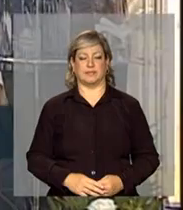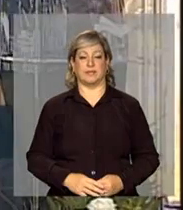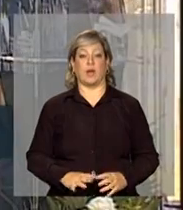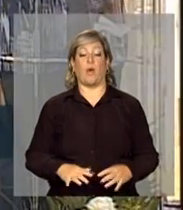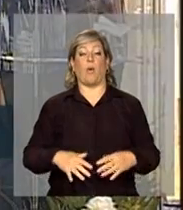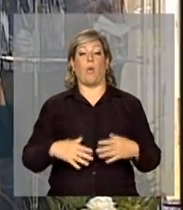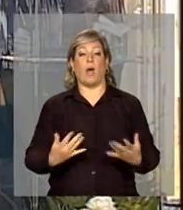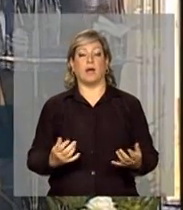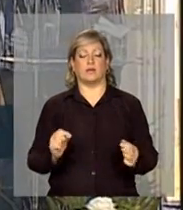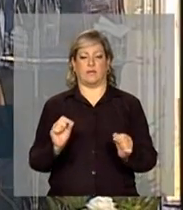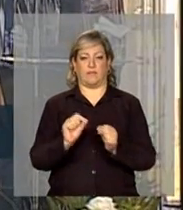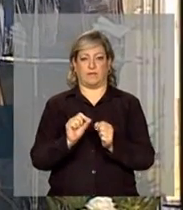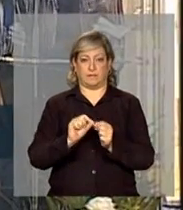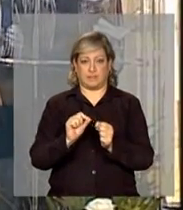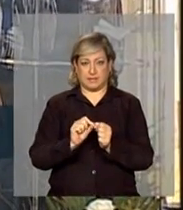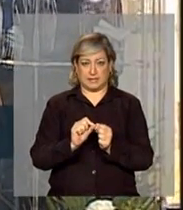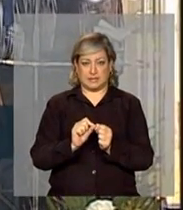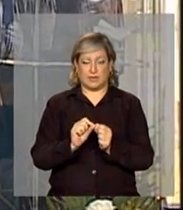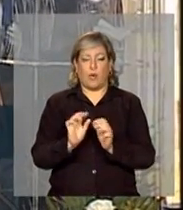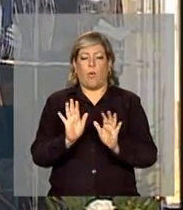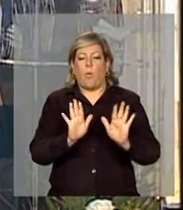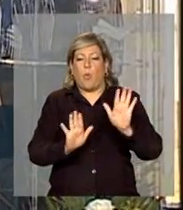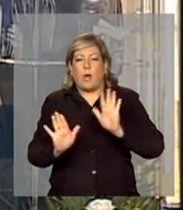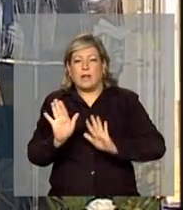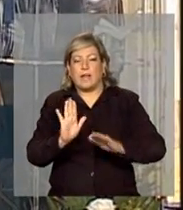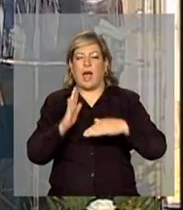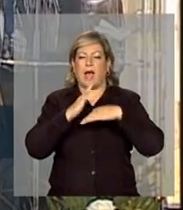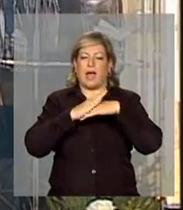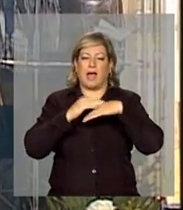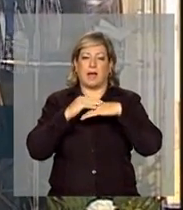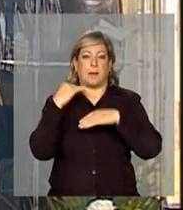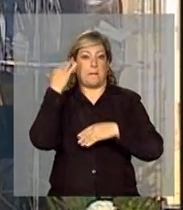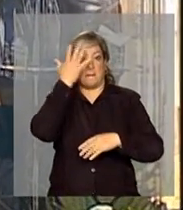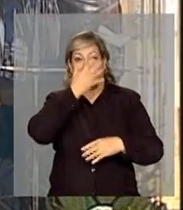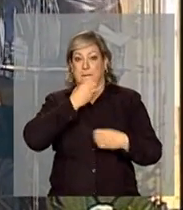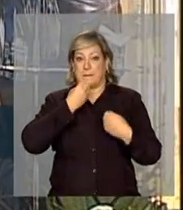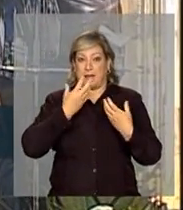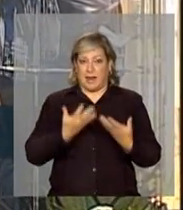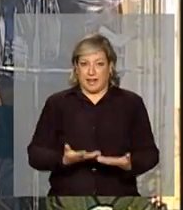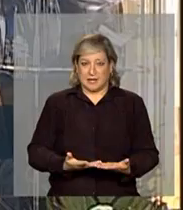quando se constrói com cuidado, carinho e beleza,